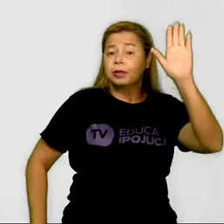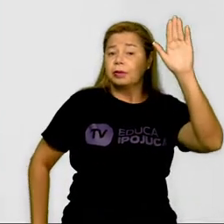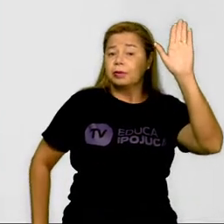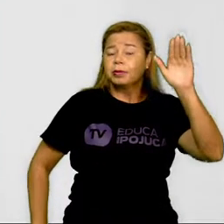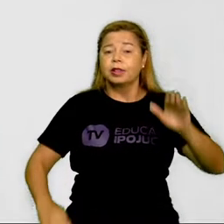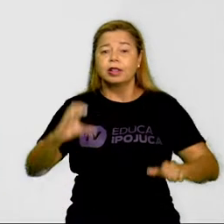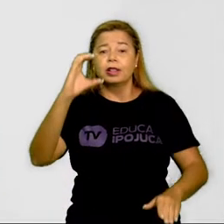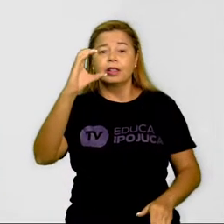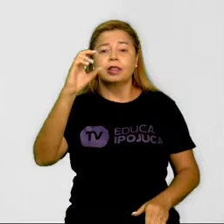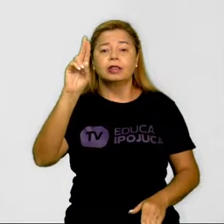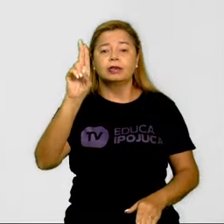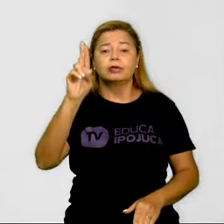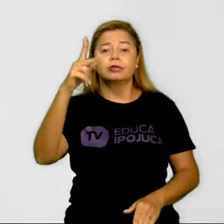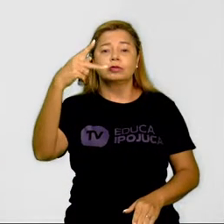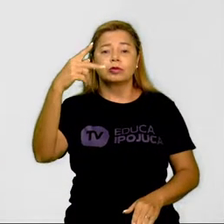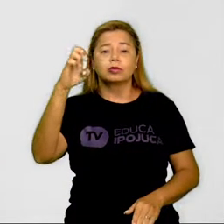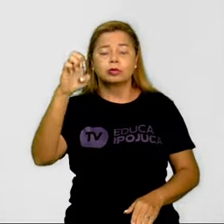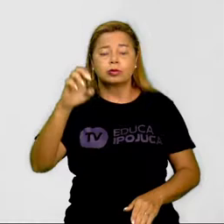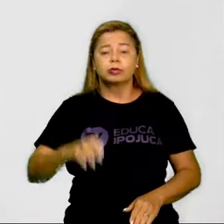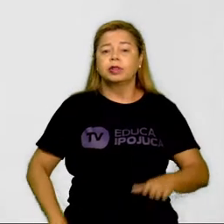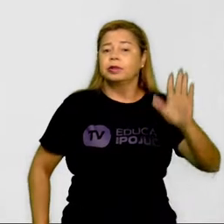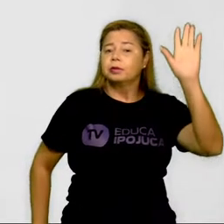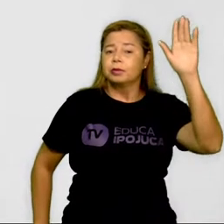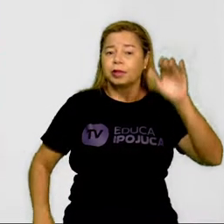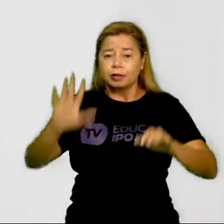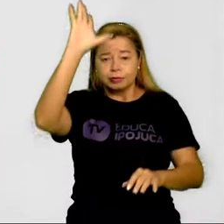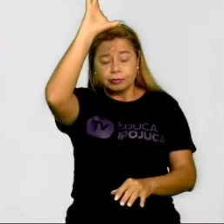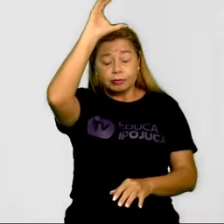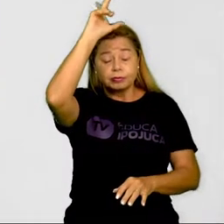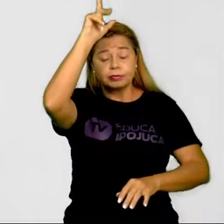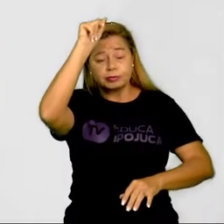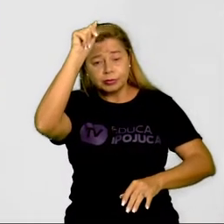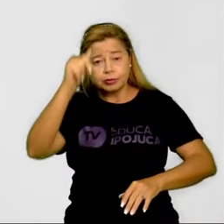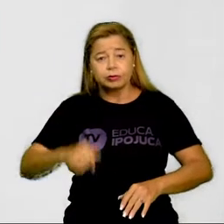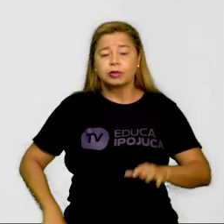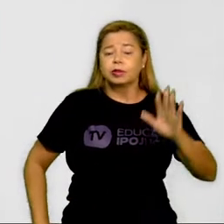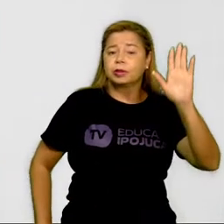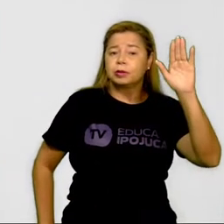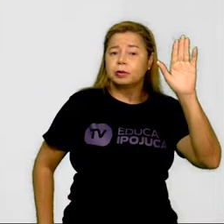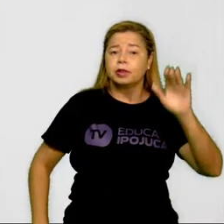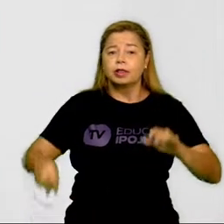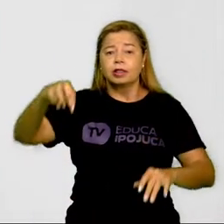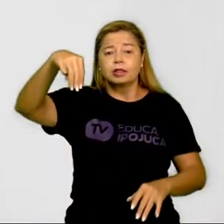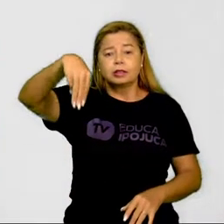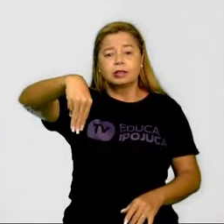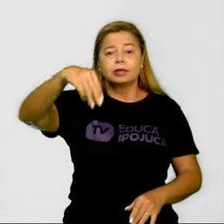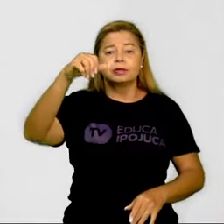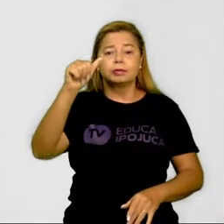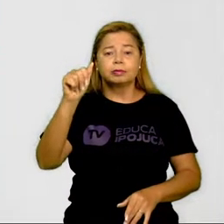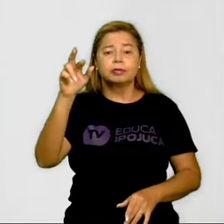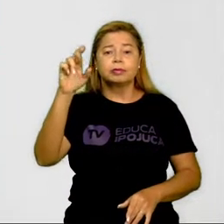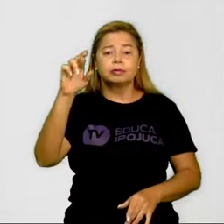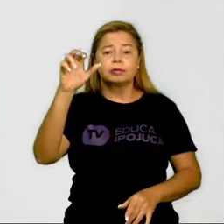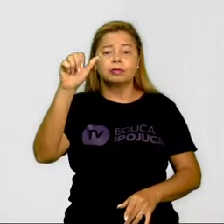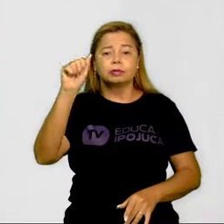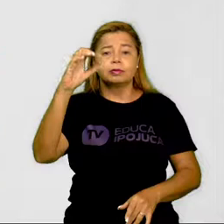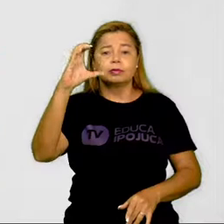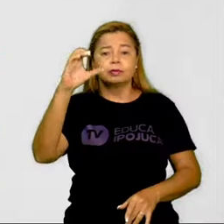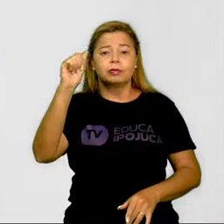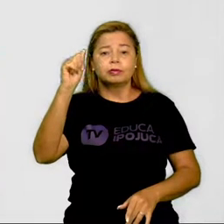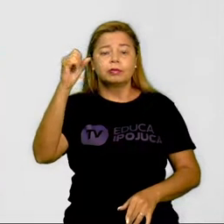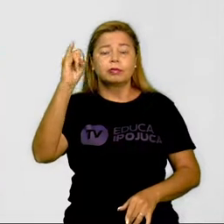Praia de Porto de Galinhas, Praia de Maracaípe, e o pontal também de Maracaípe.